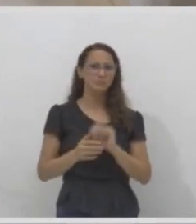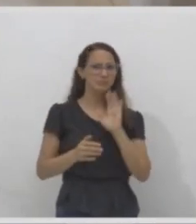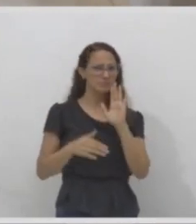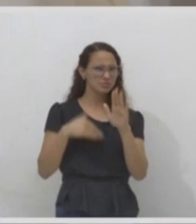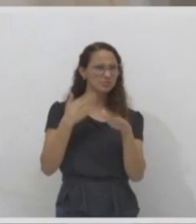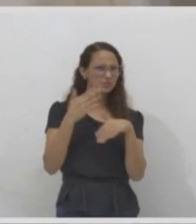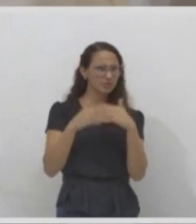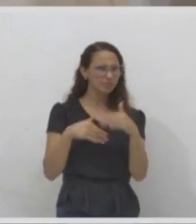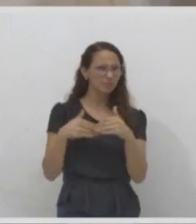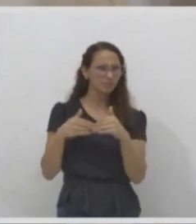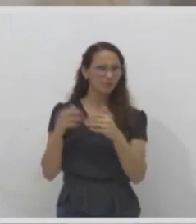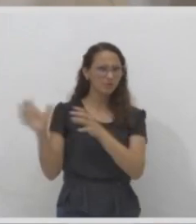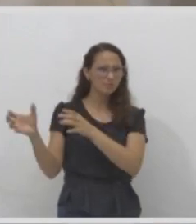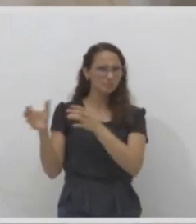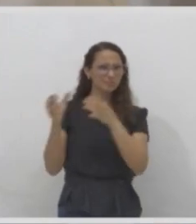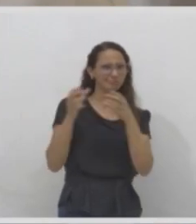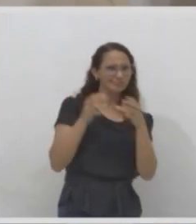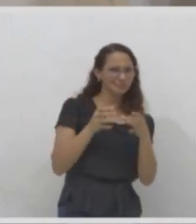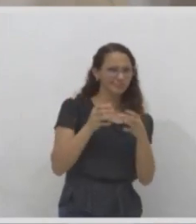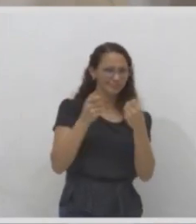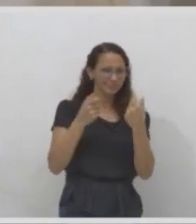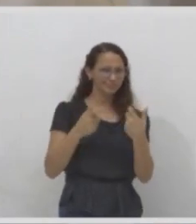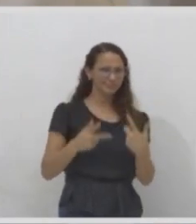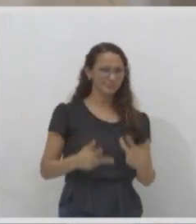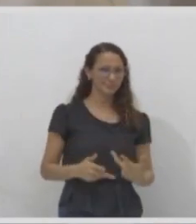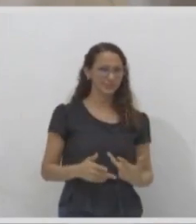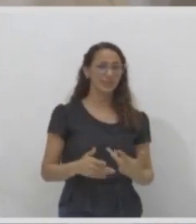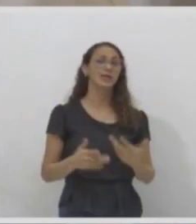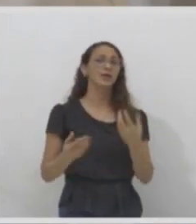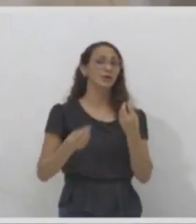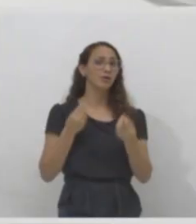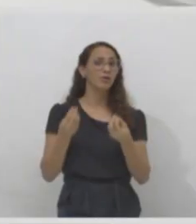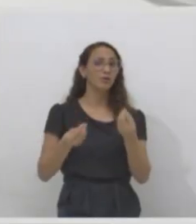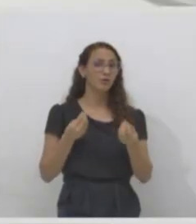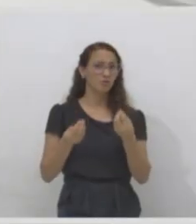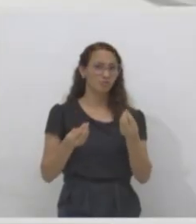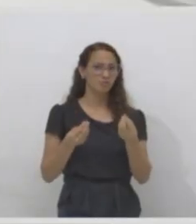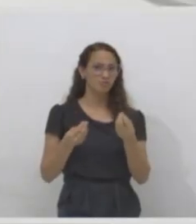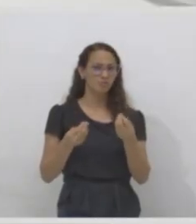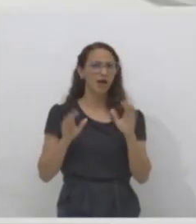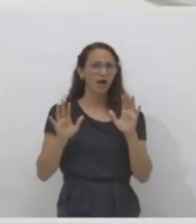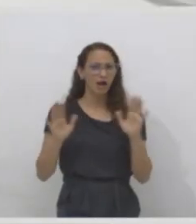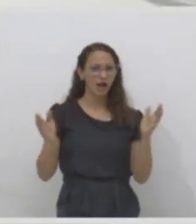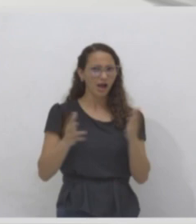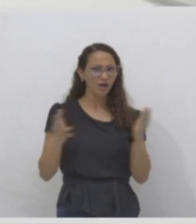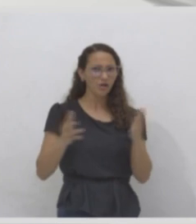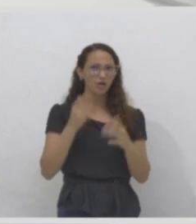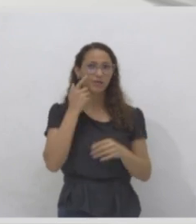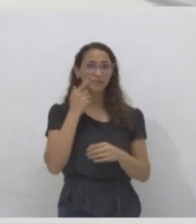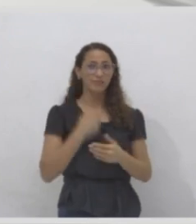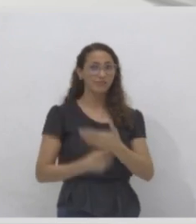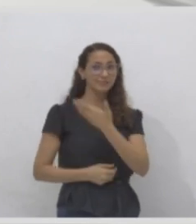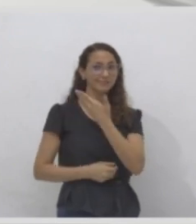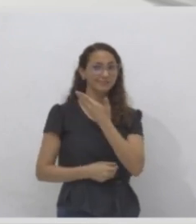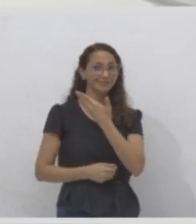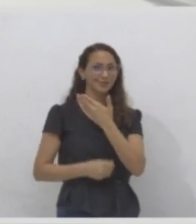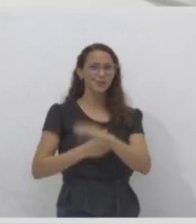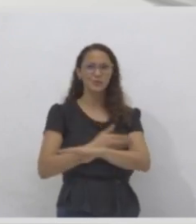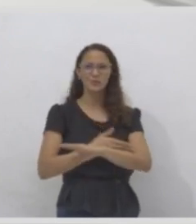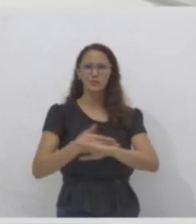depois a gente vai resgatar isso. Só mais um exemplo aqui para vocês de como os costumes mudaram. Olha os homens, gente, usando cartola. Imagina a gente